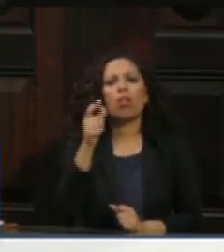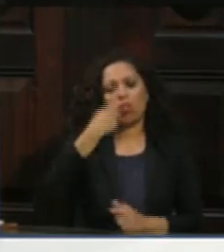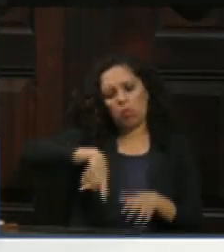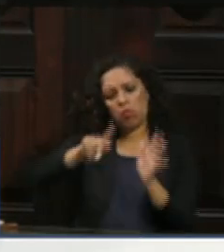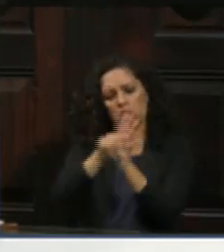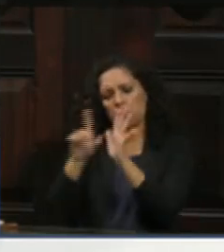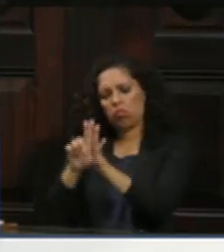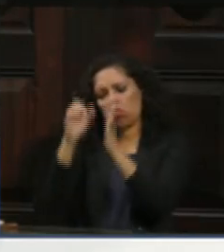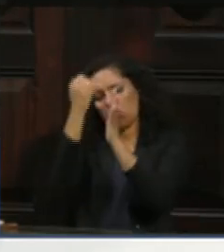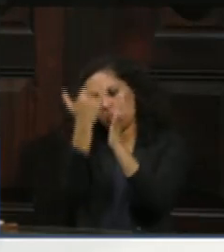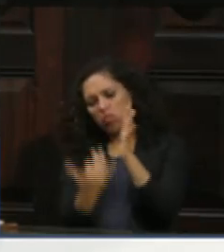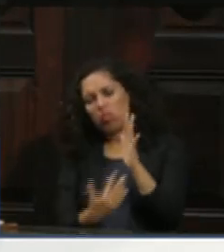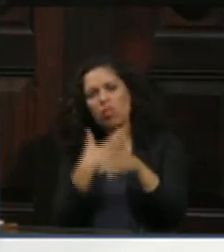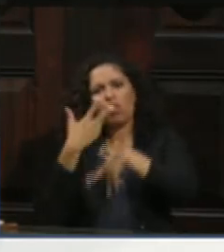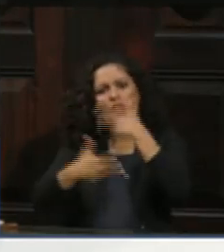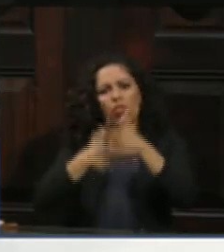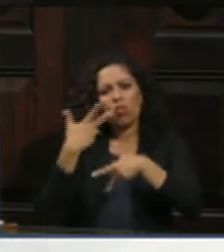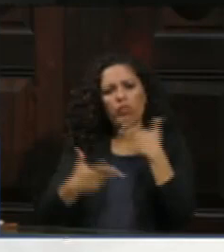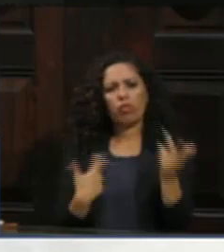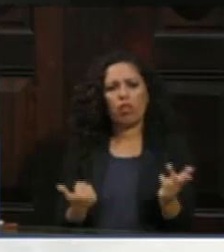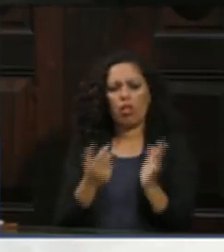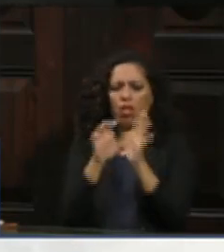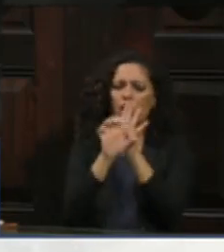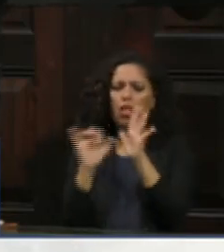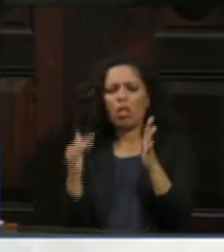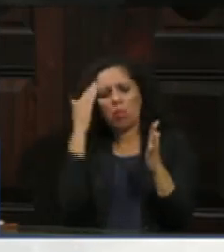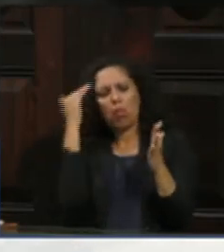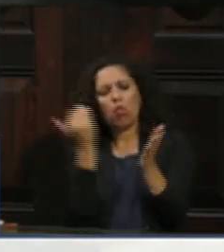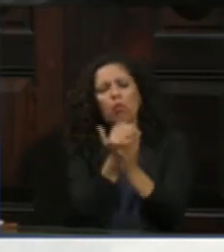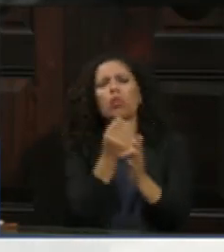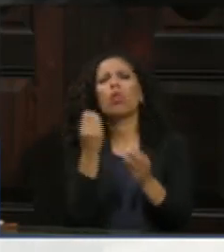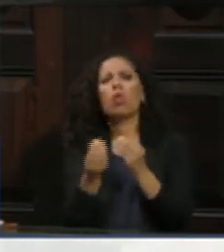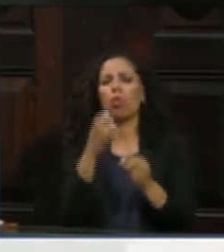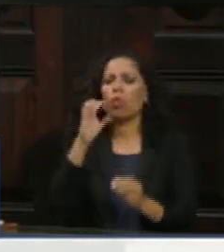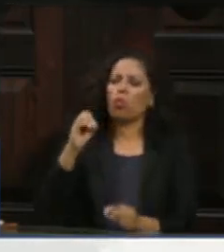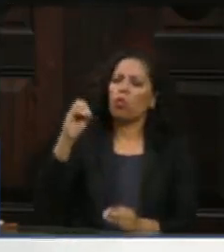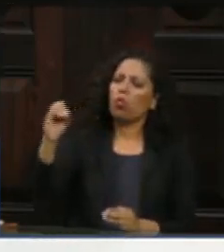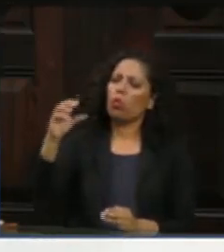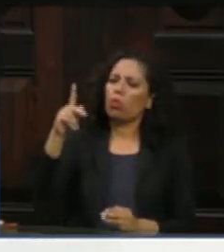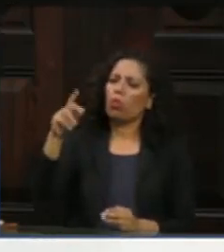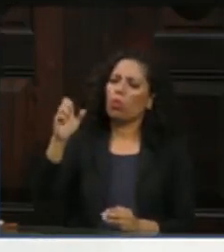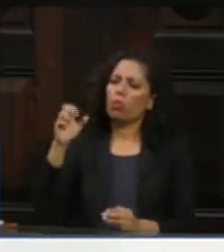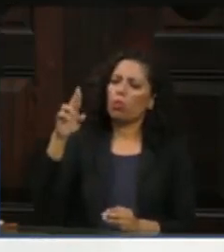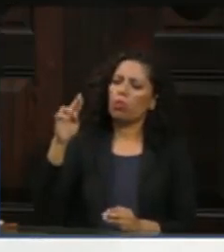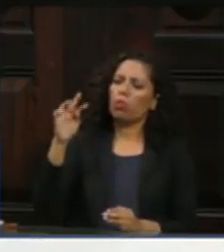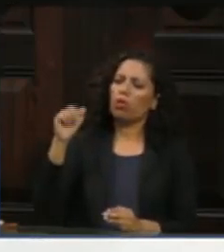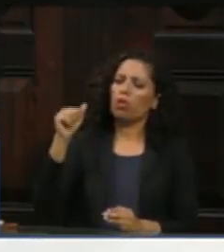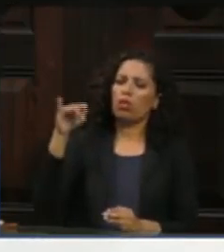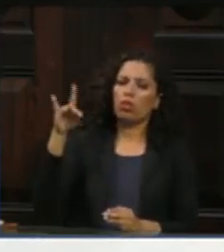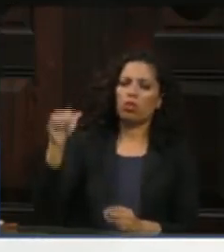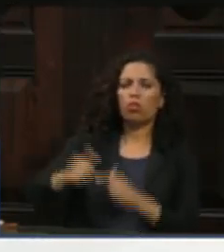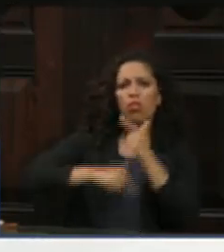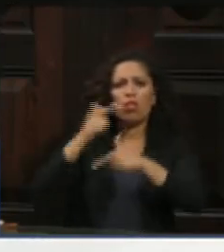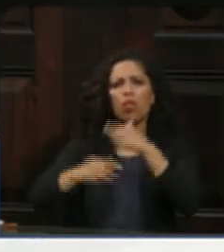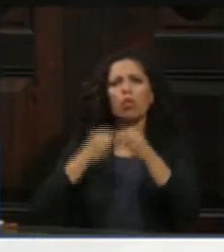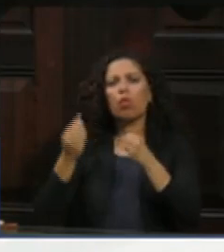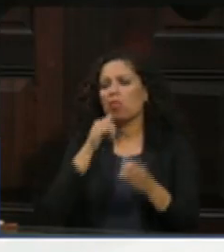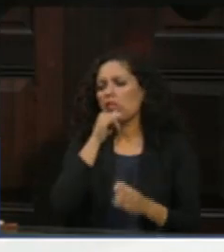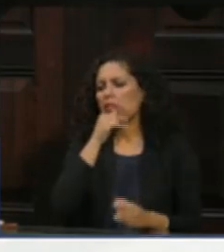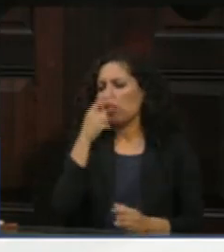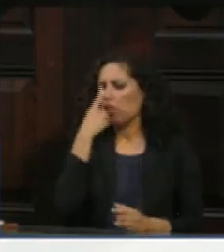fomento para apoiar e desenvolver esse setor, os gestores públicos, a política pública de